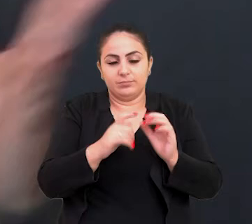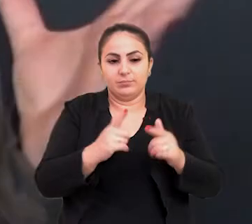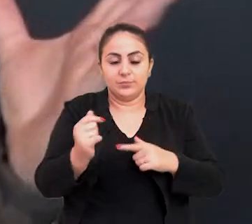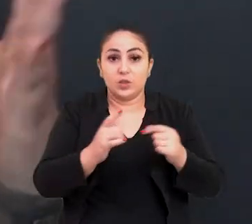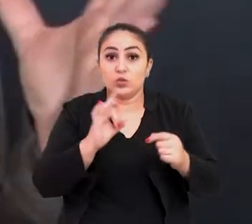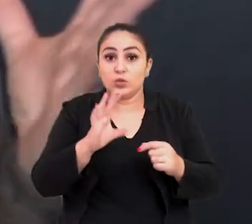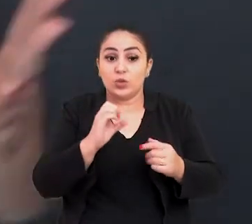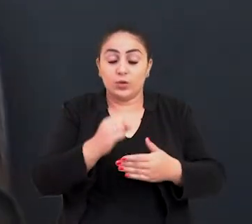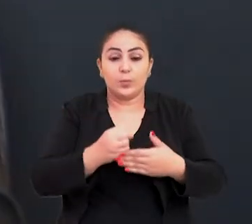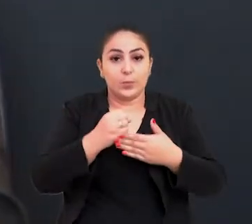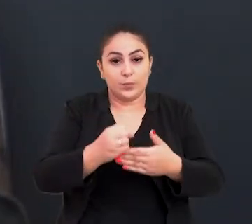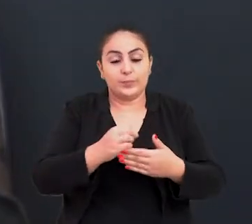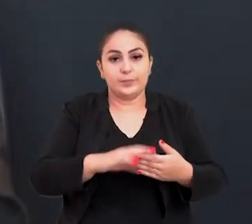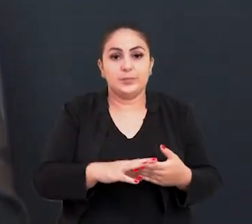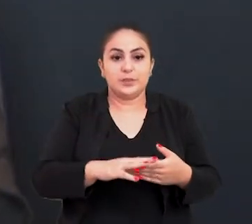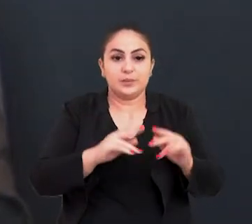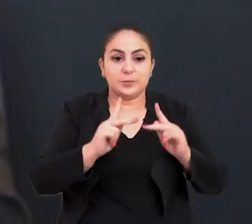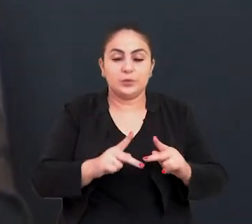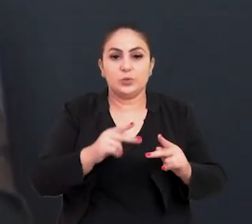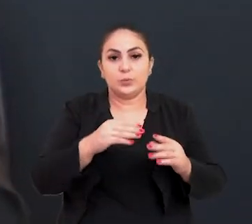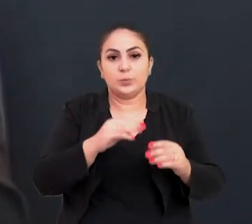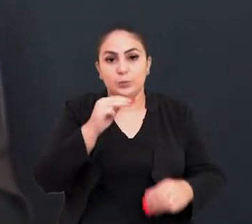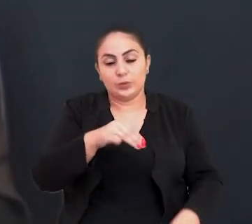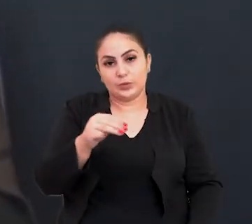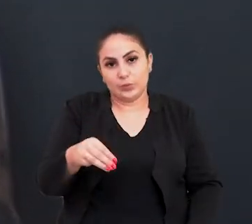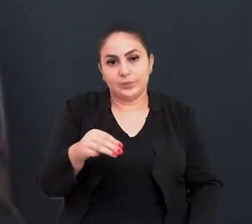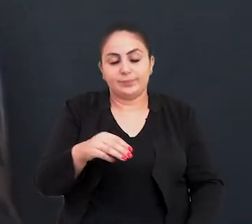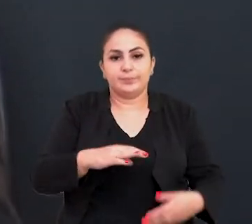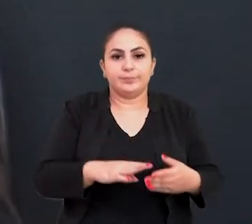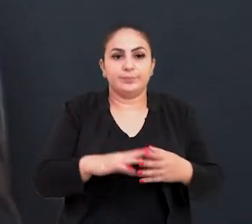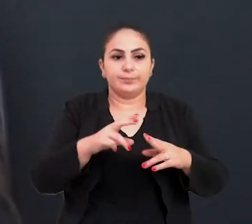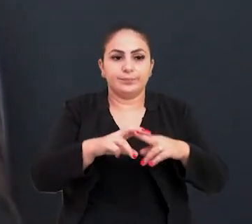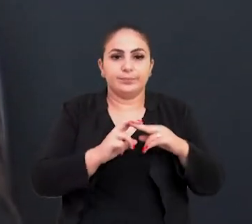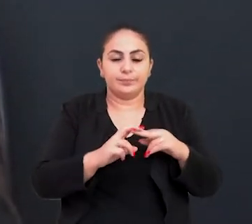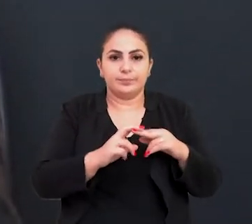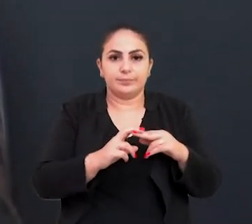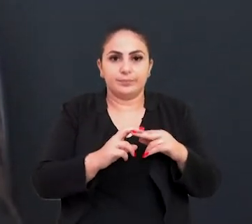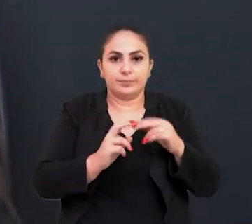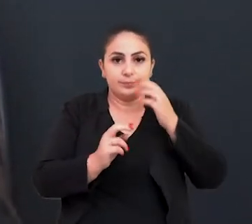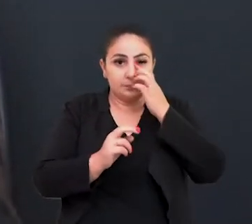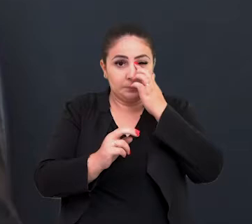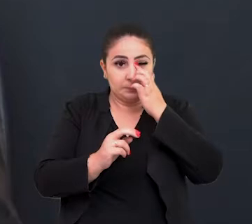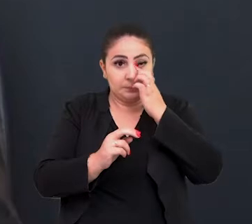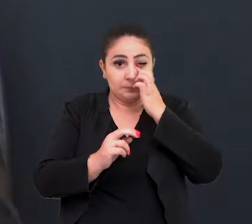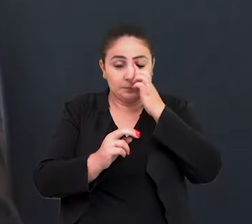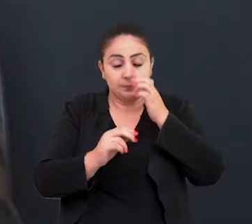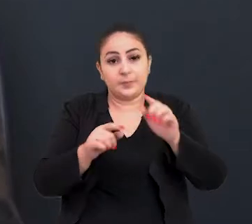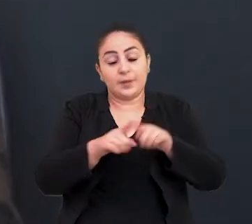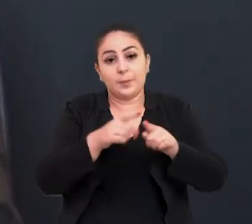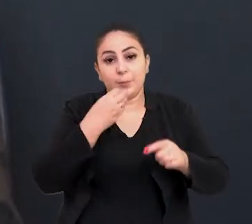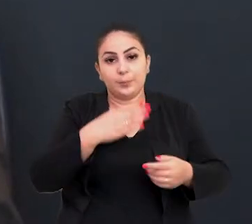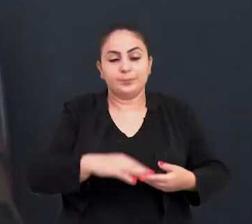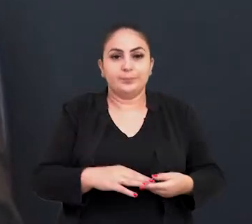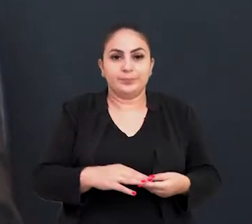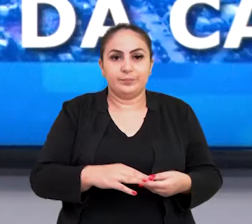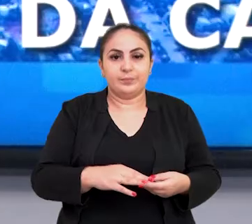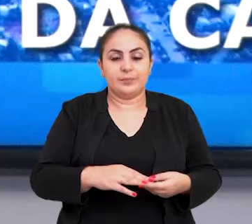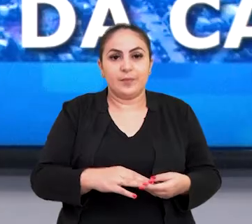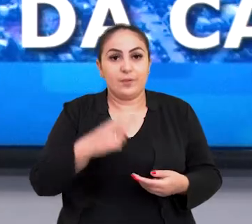né, saída, só com acompanhamento dos monitores ou pastoral. Então, é